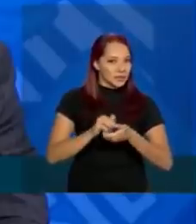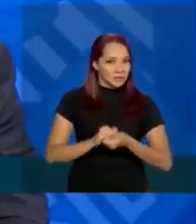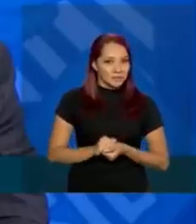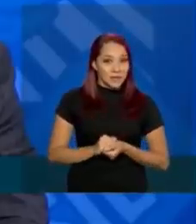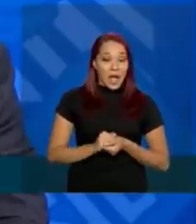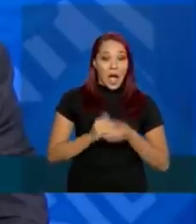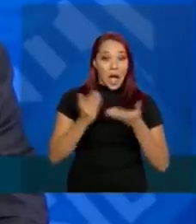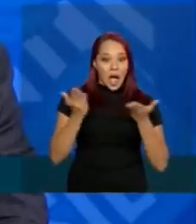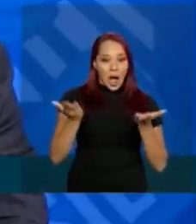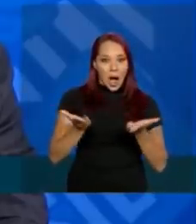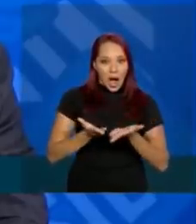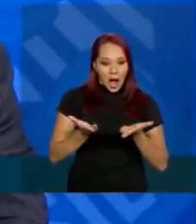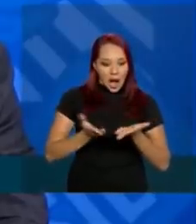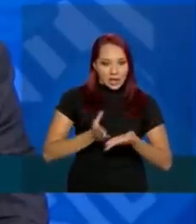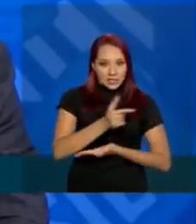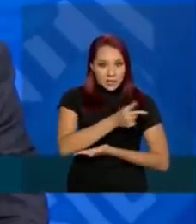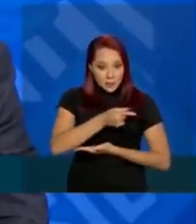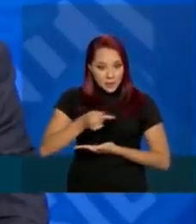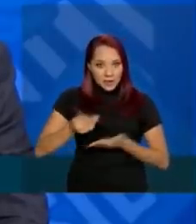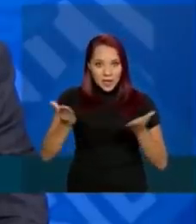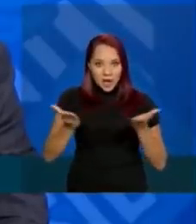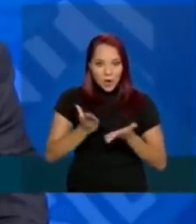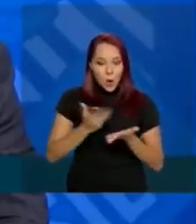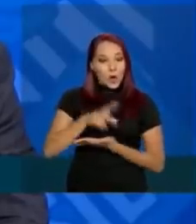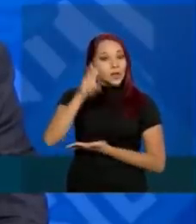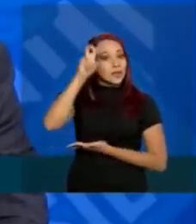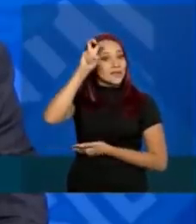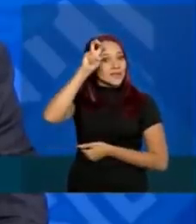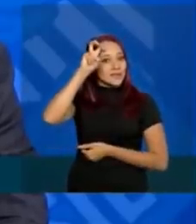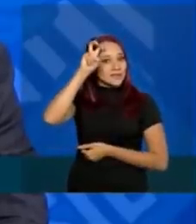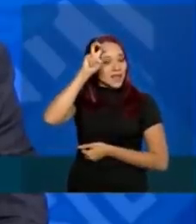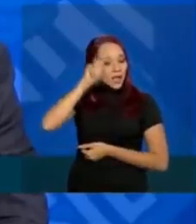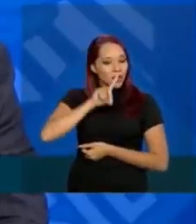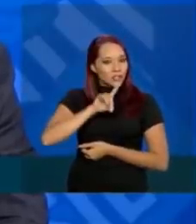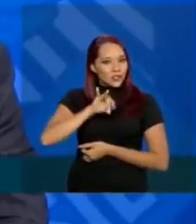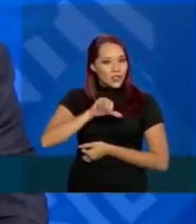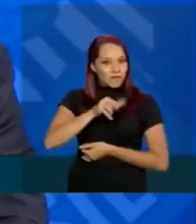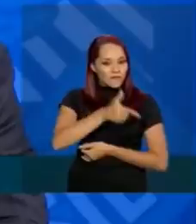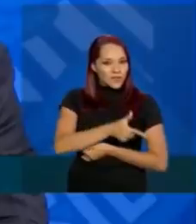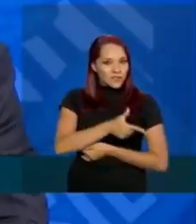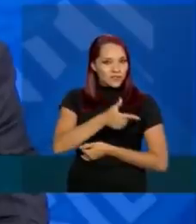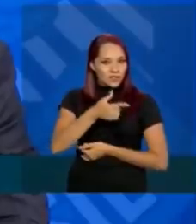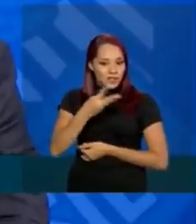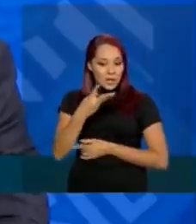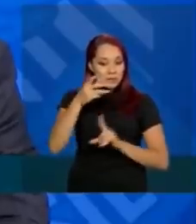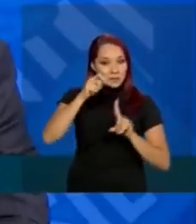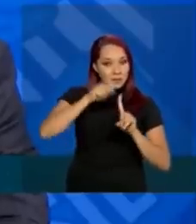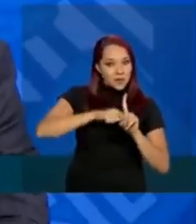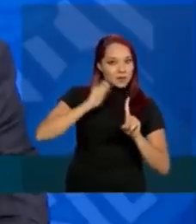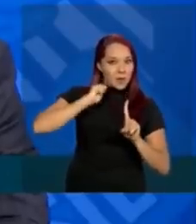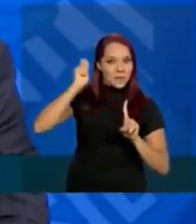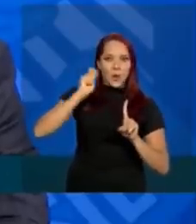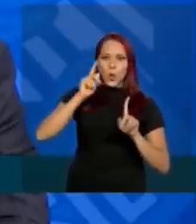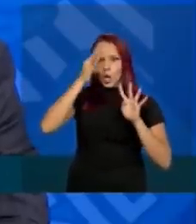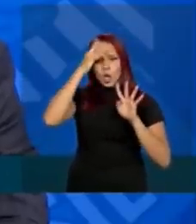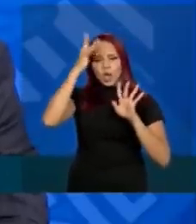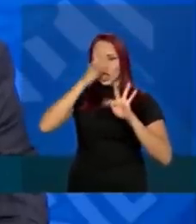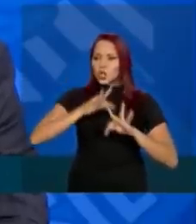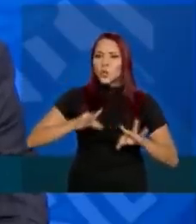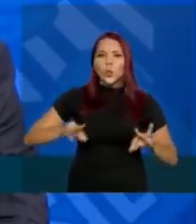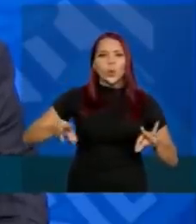partir desta semana, da quinta-feira, dia 23 de abril, todas